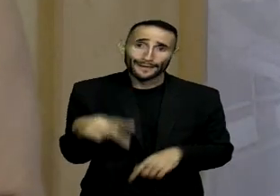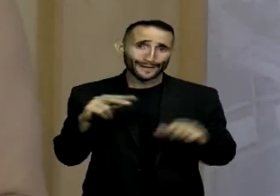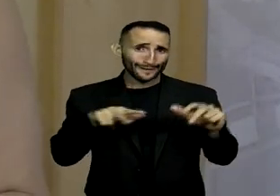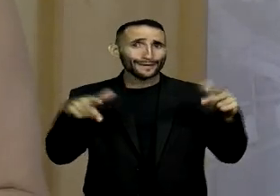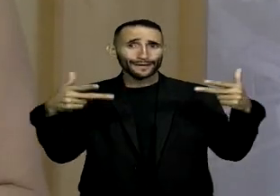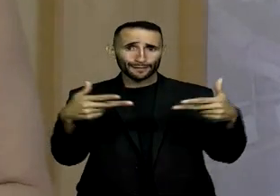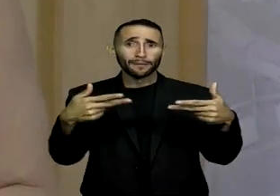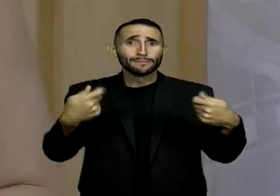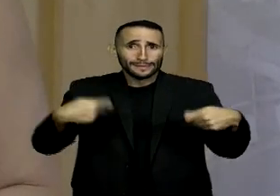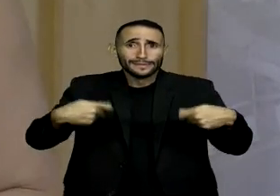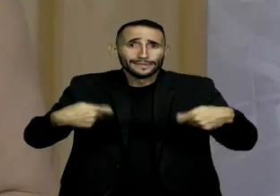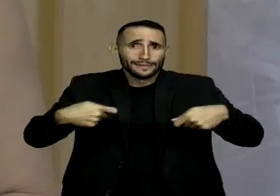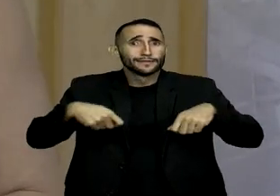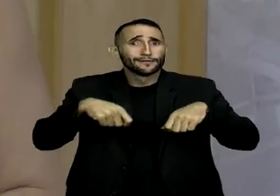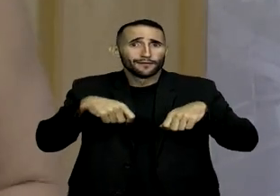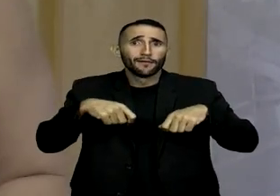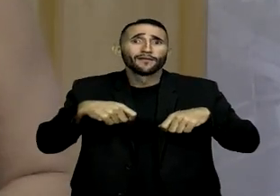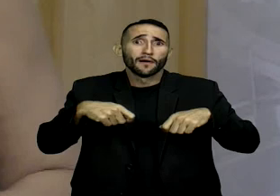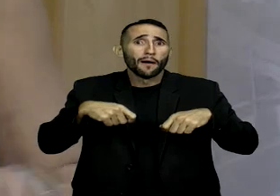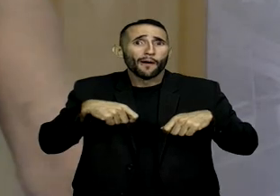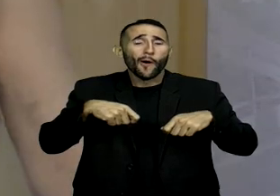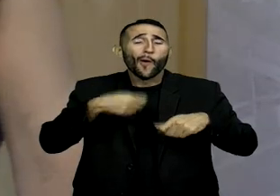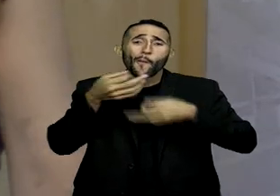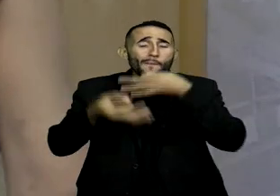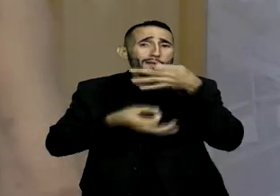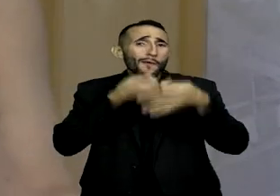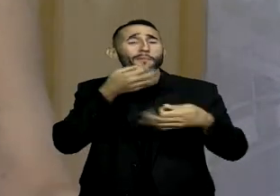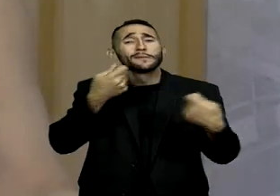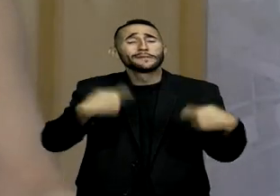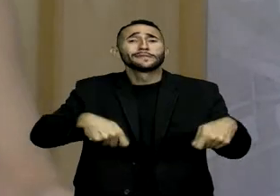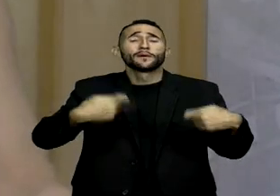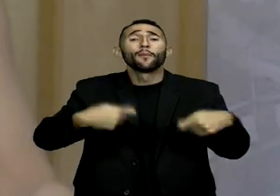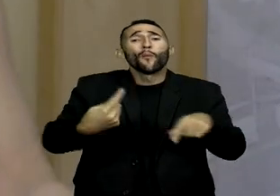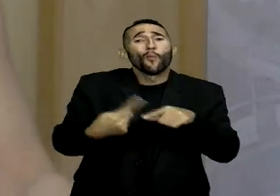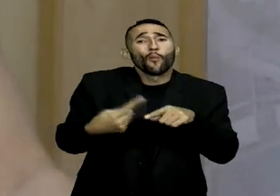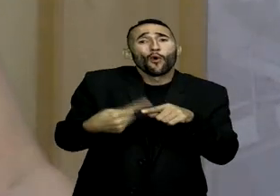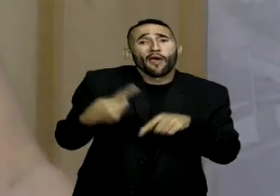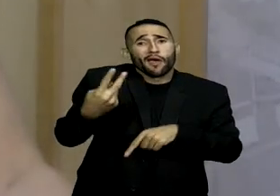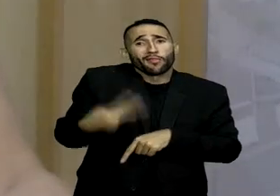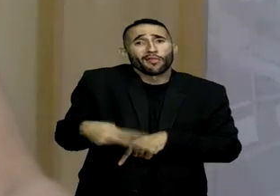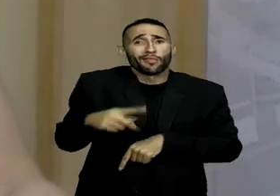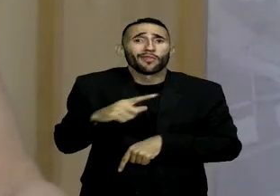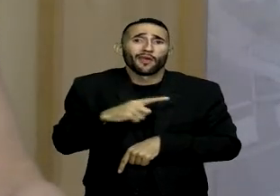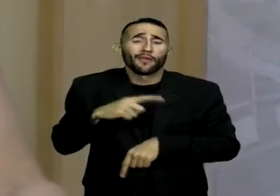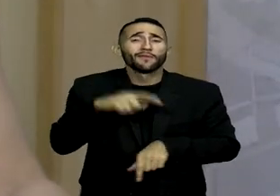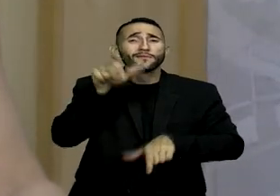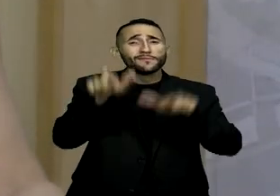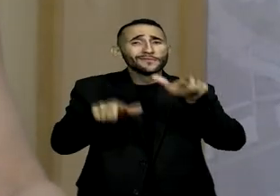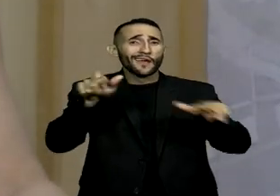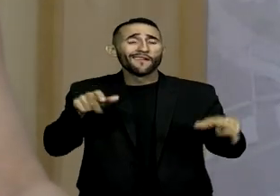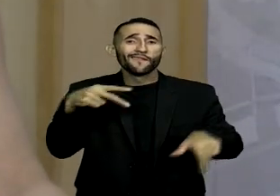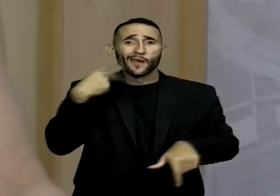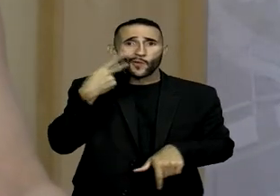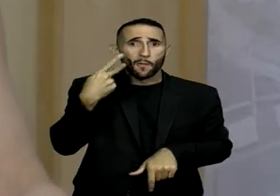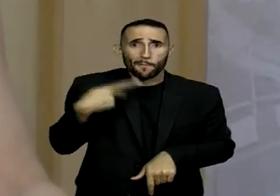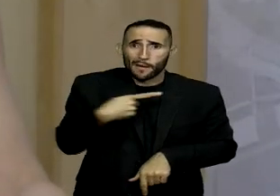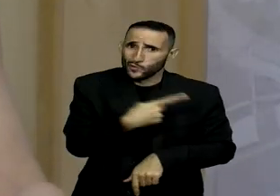obrigação, até mesmo porque nós temos aqui vereadores, pastores. E,